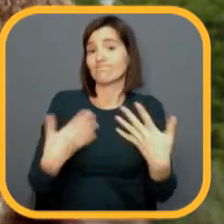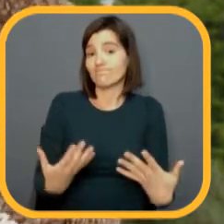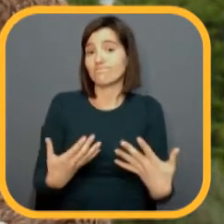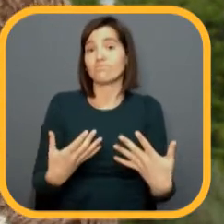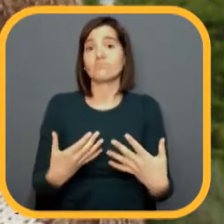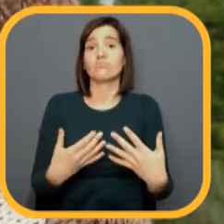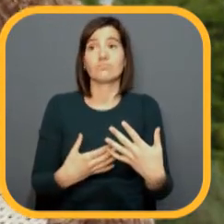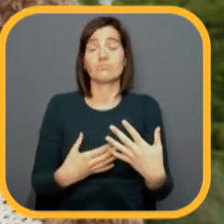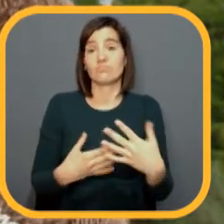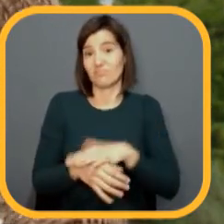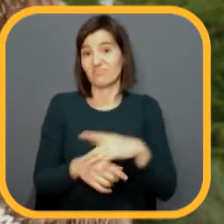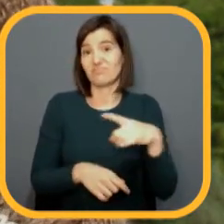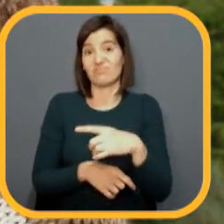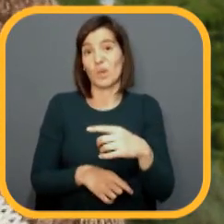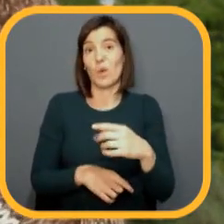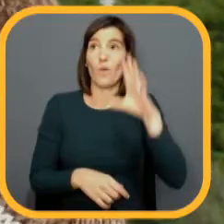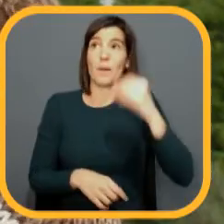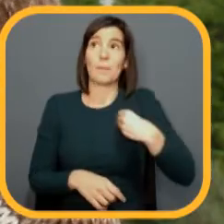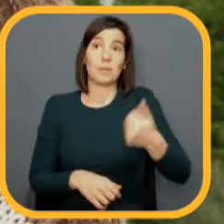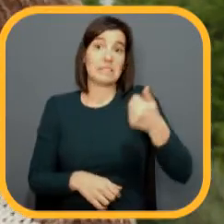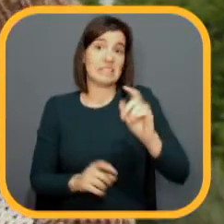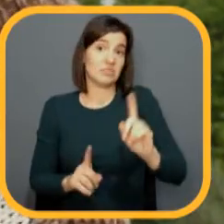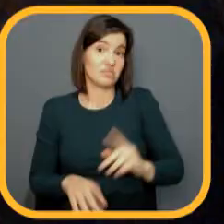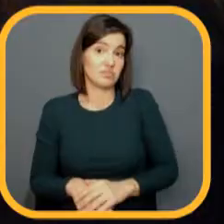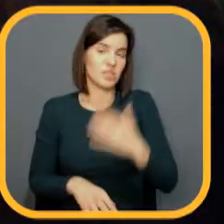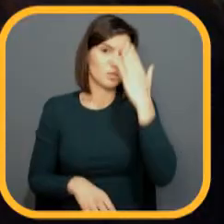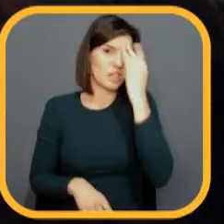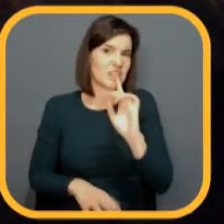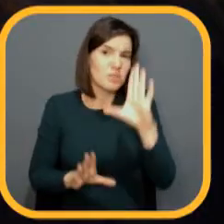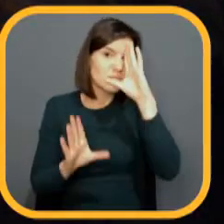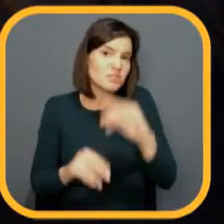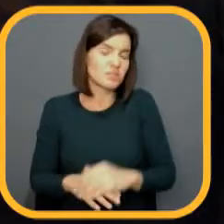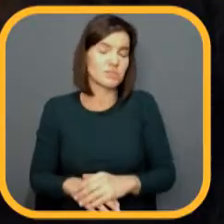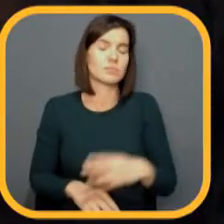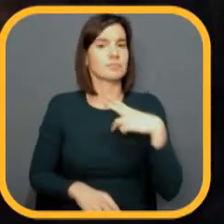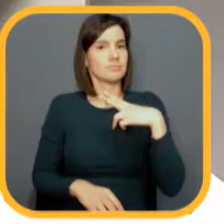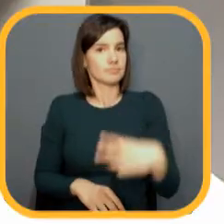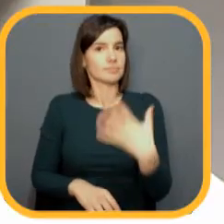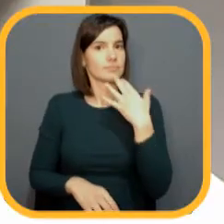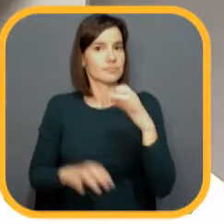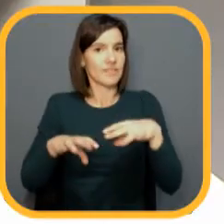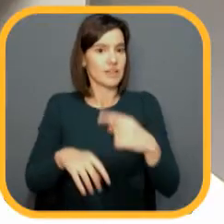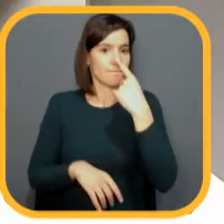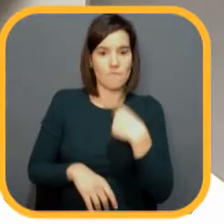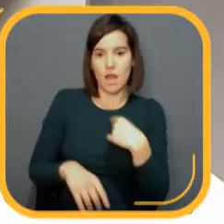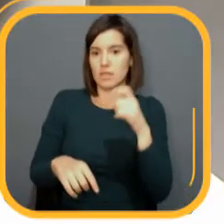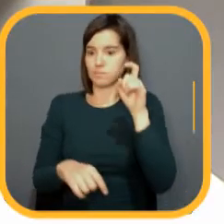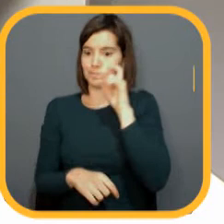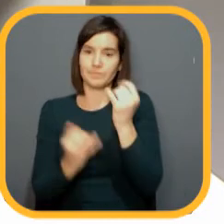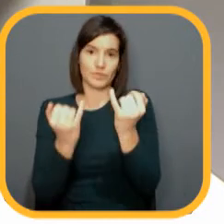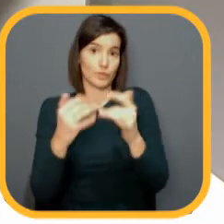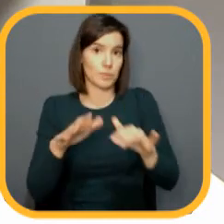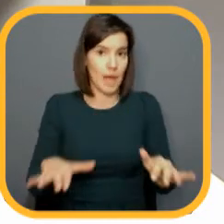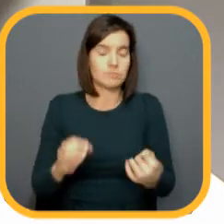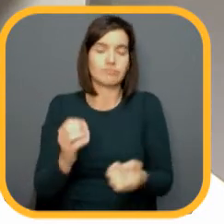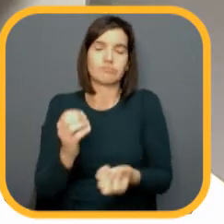na situação que estamos a viver não deve ser a maior preocupação do governo. Não sei, eu diria que não, mas não sei. Em Portugal, para prevenir falhas a